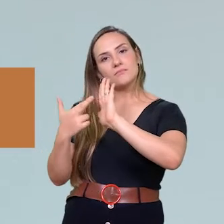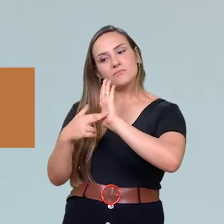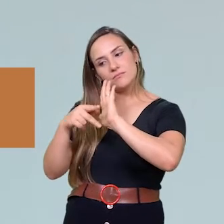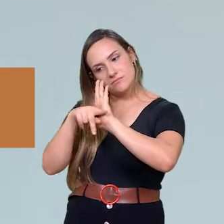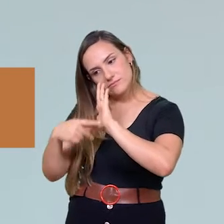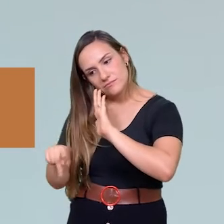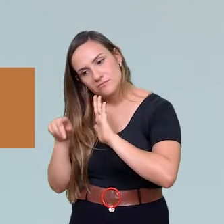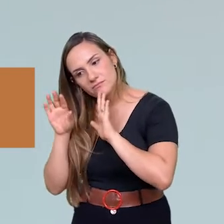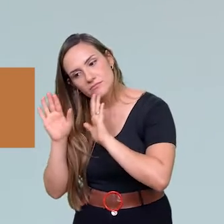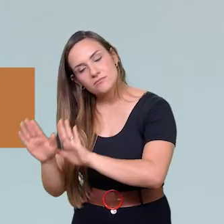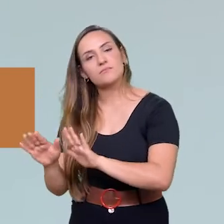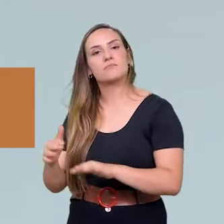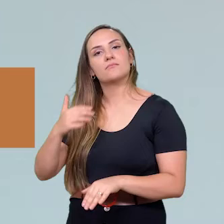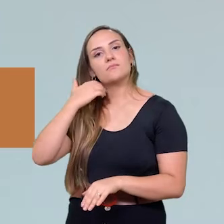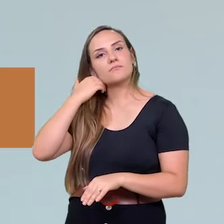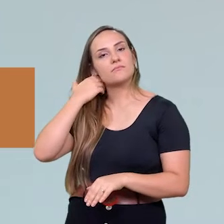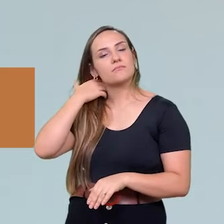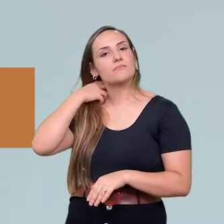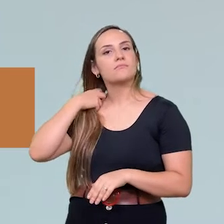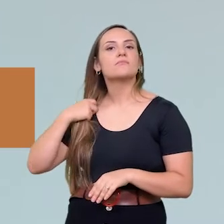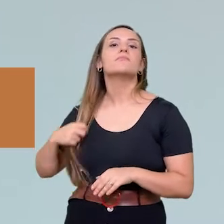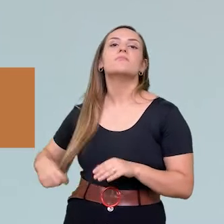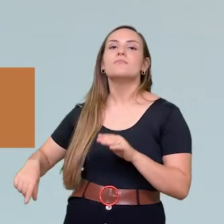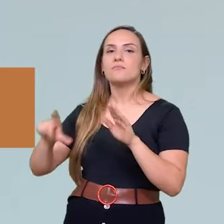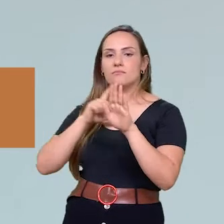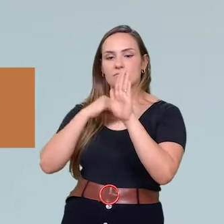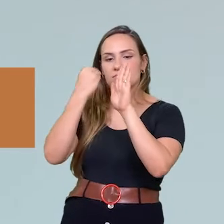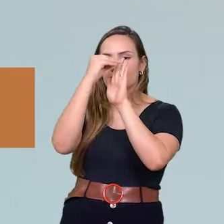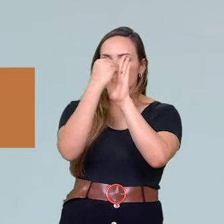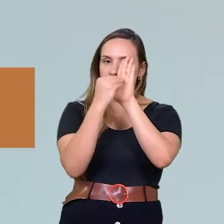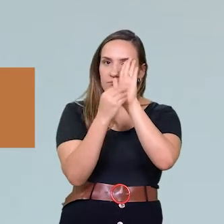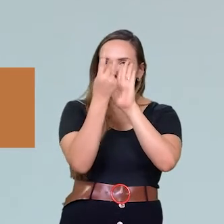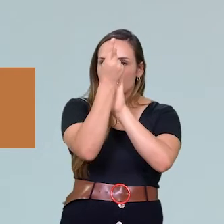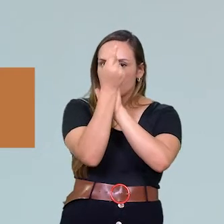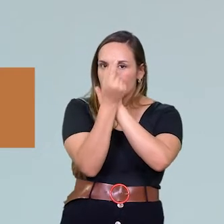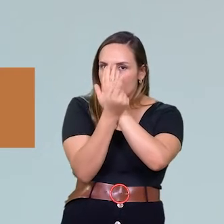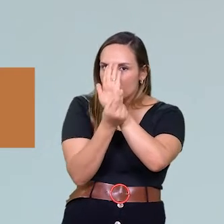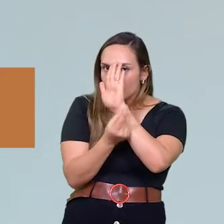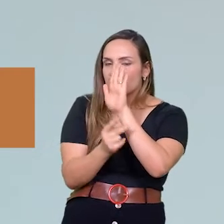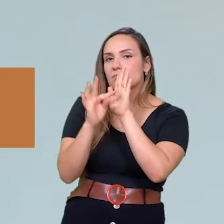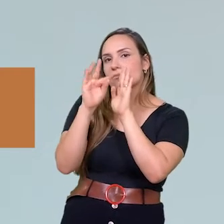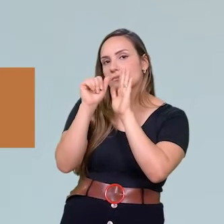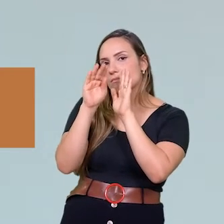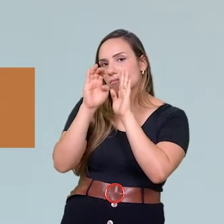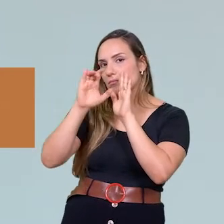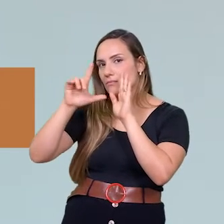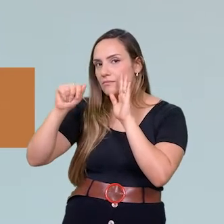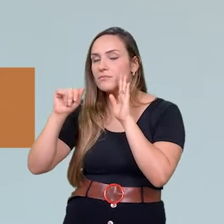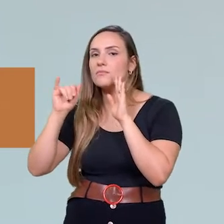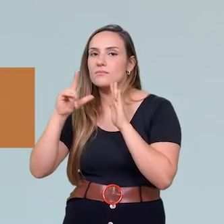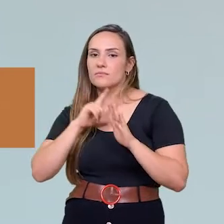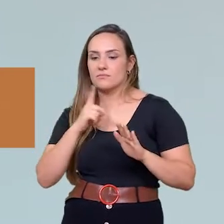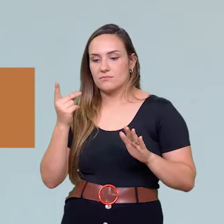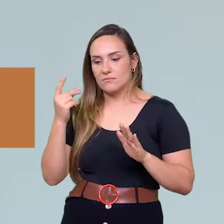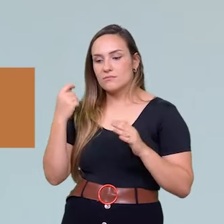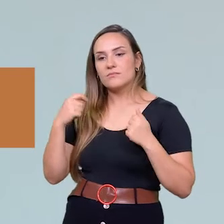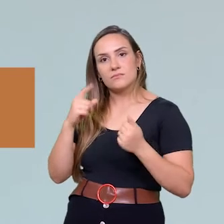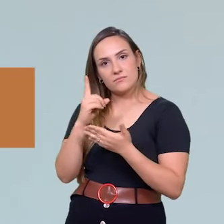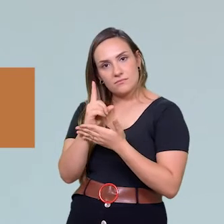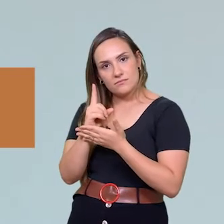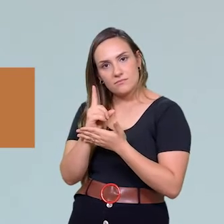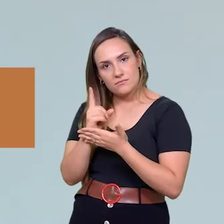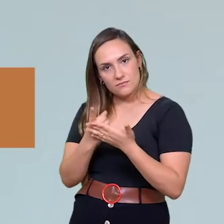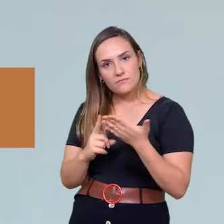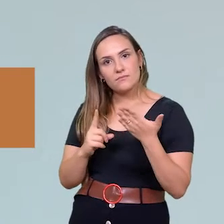um regramento próprio que tem um tabelamento, tá? E a gente, se levar coisas de valor, tem